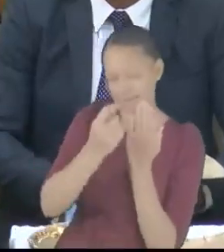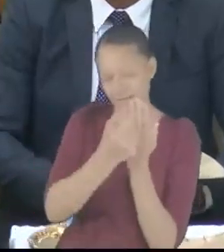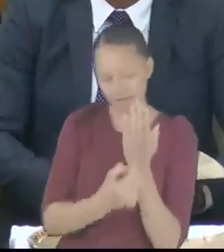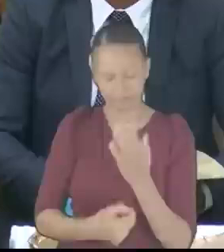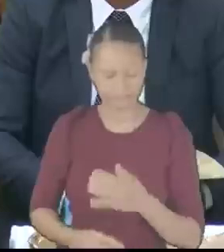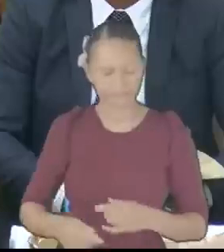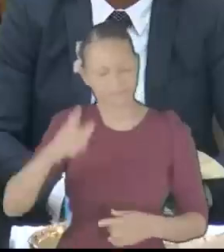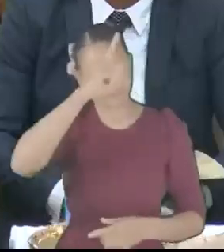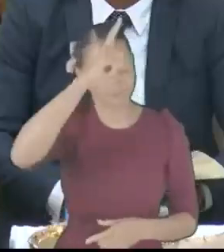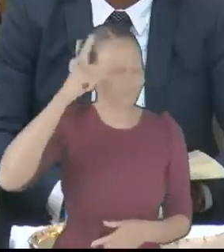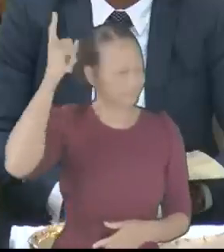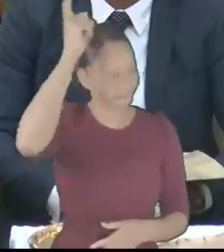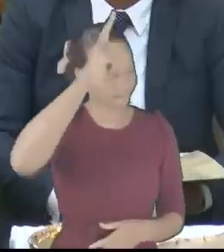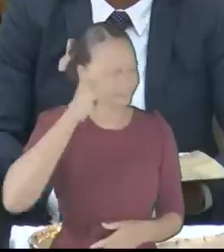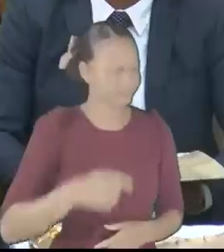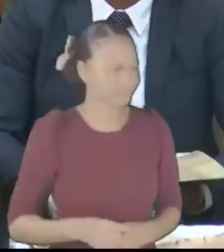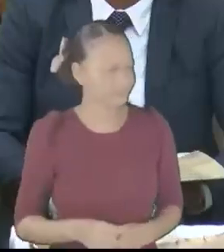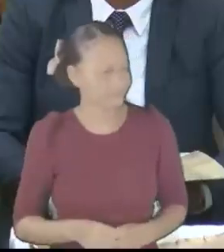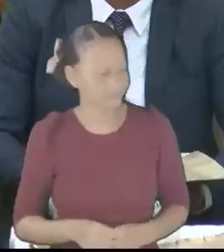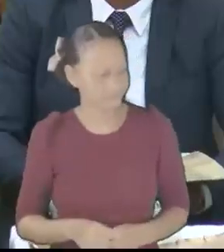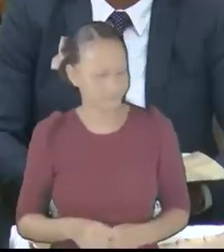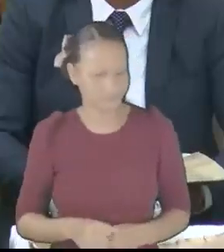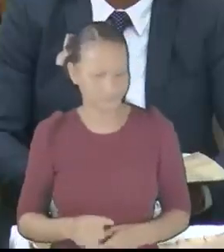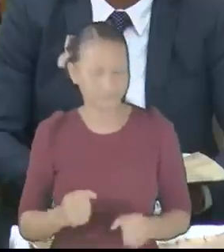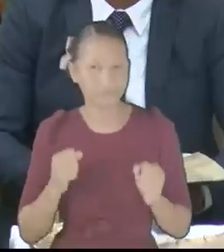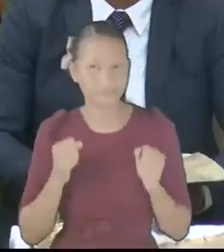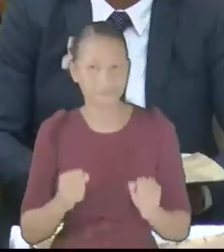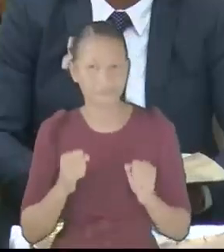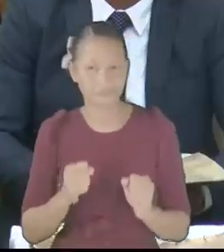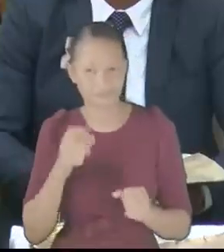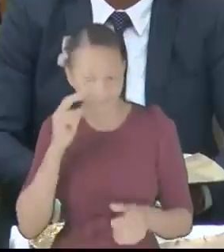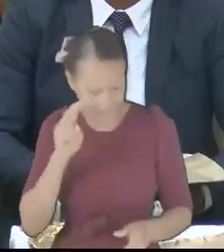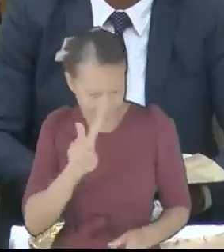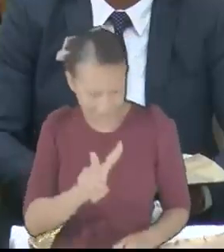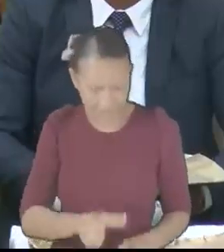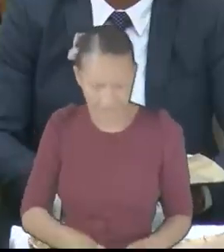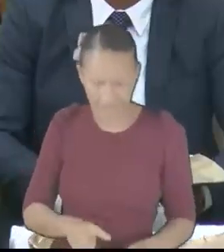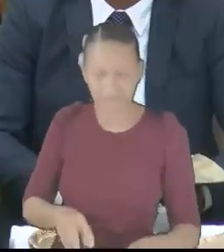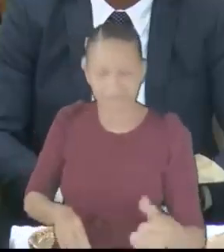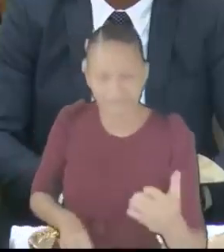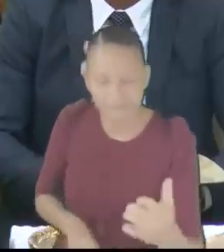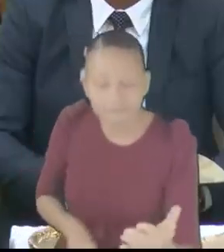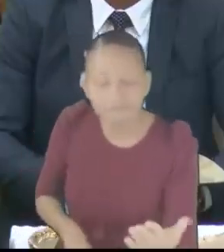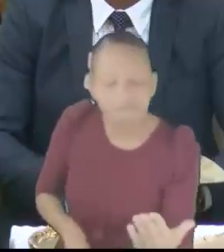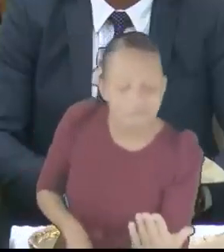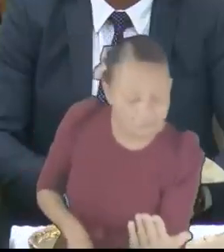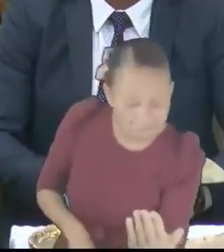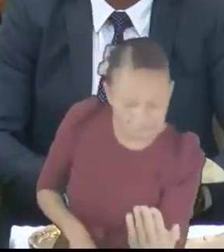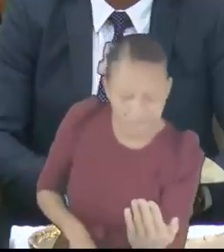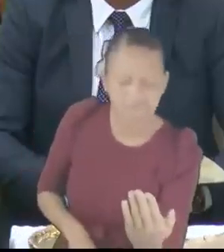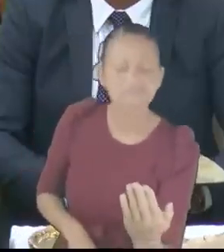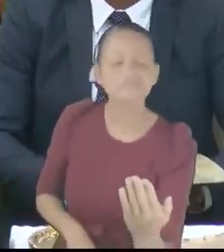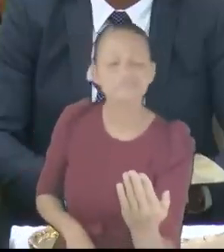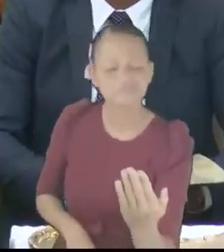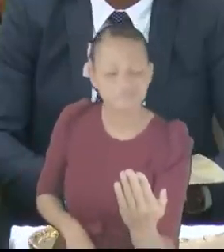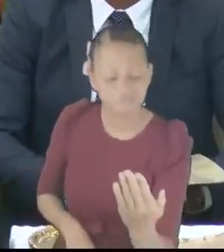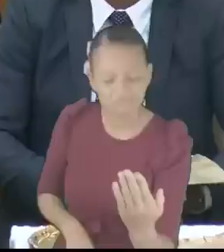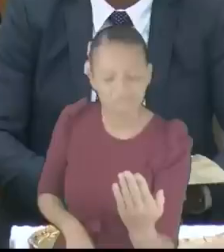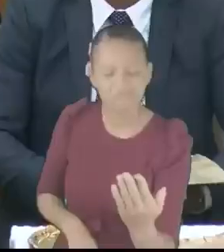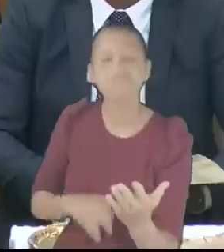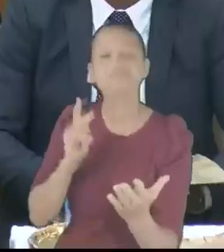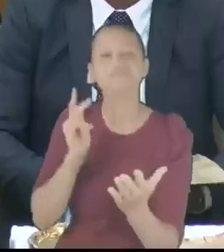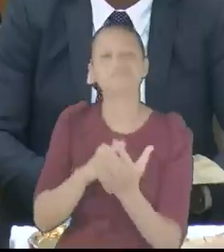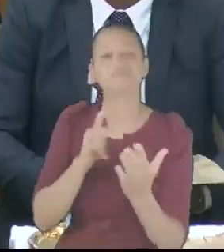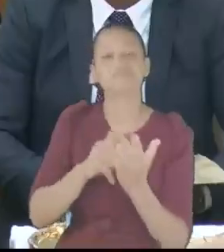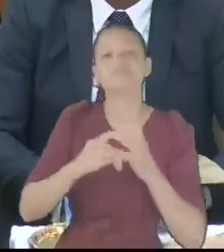Martinho Lutero disse: eu posso me aproximar para ler? Disse: pode. Martinho Lutero esticou o pescoço e olhou, e realmente